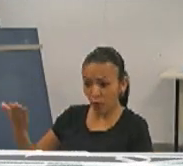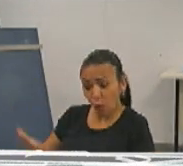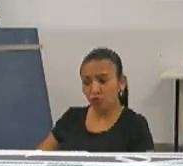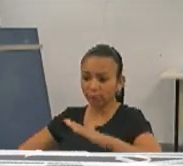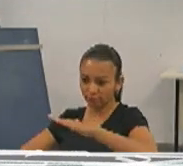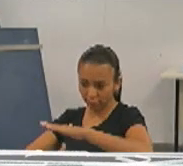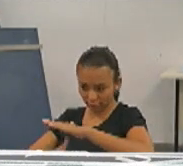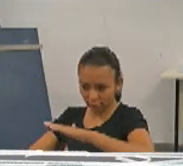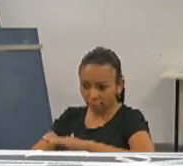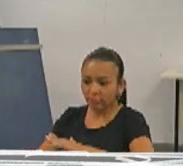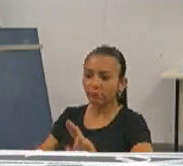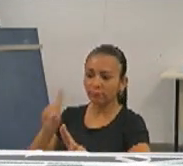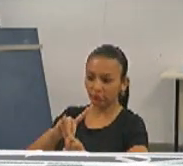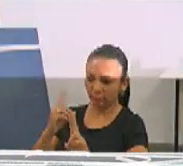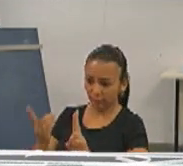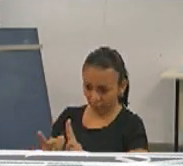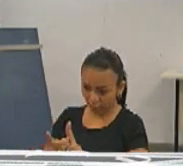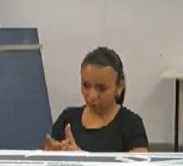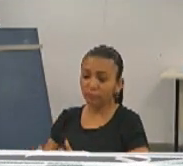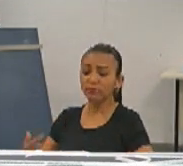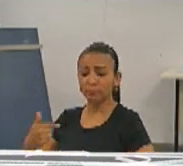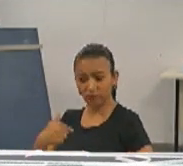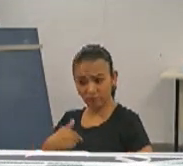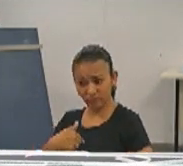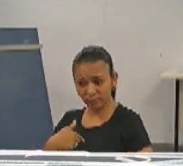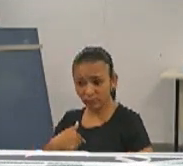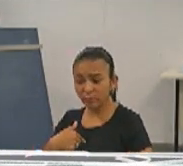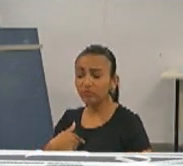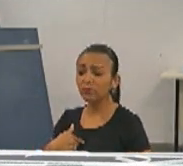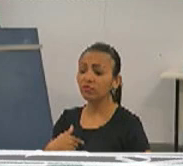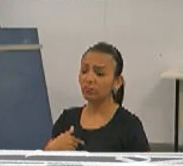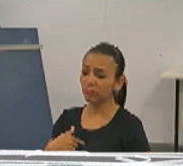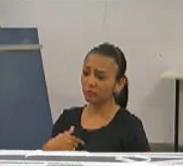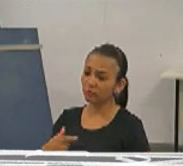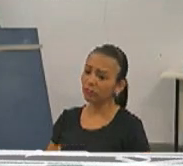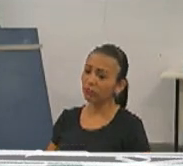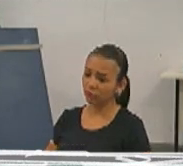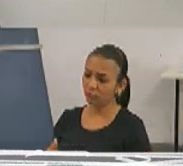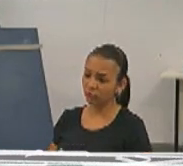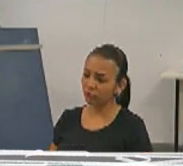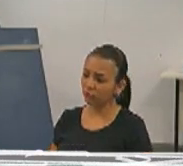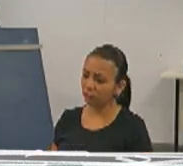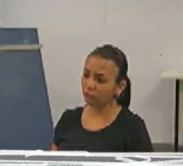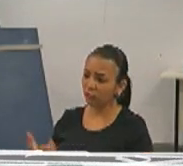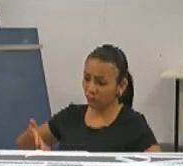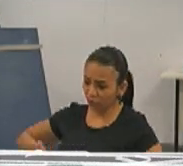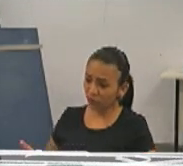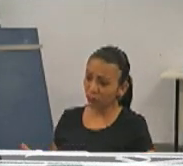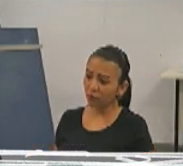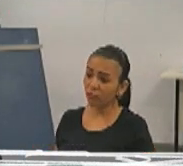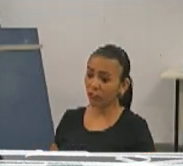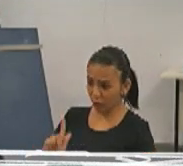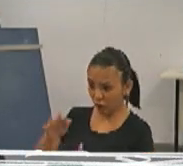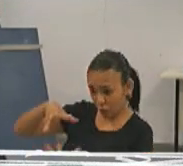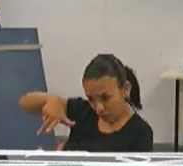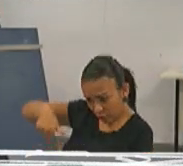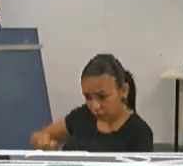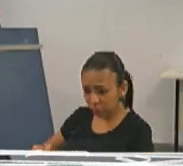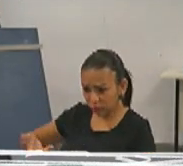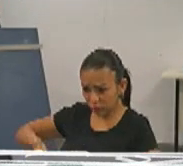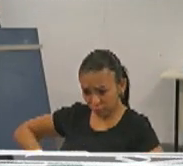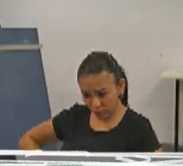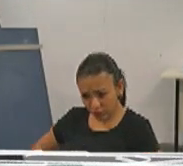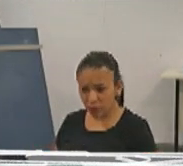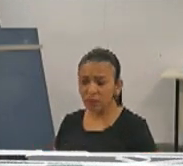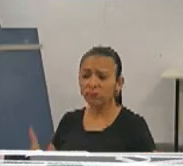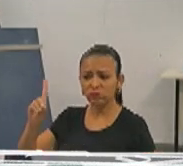Dourados. Sou geóloga, sou nascida aqui, quer dizer, nasci